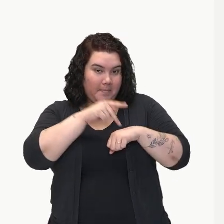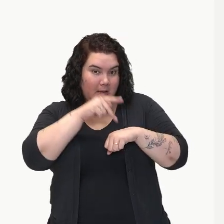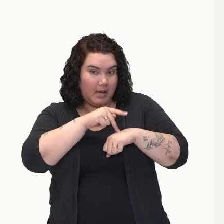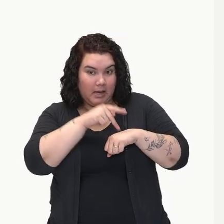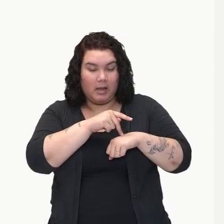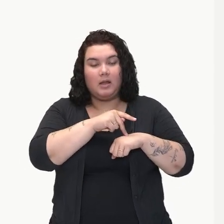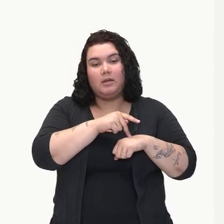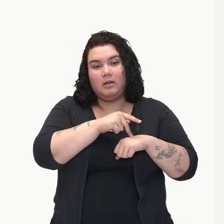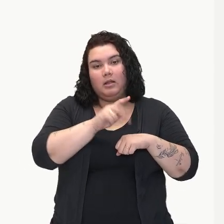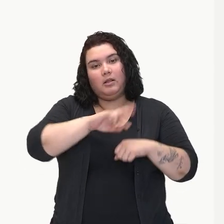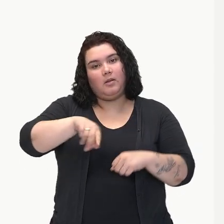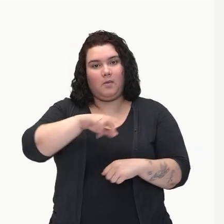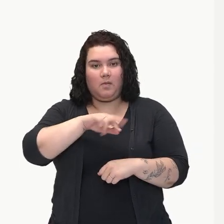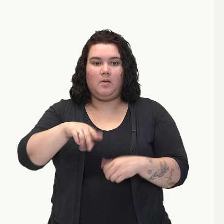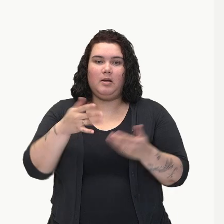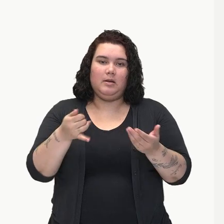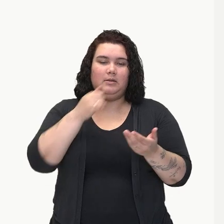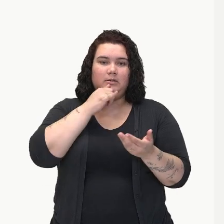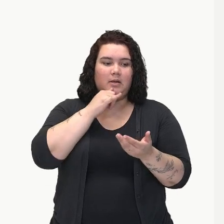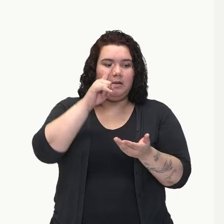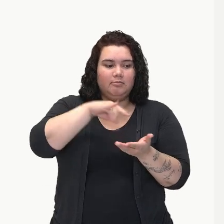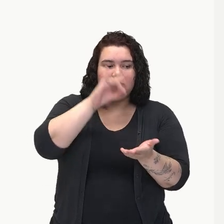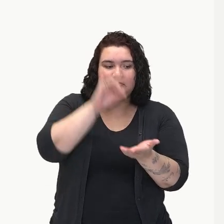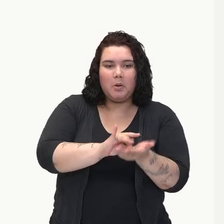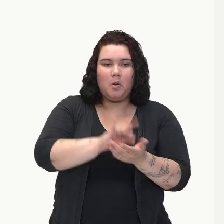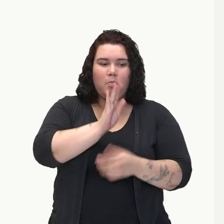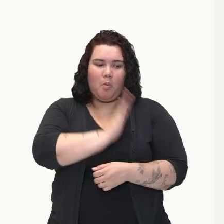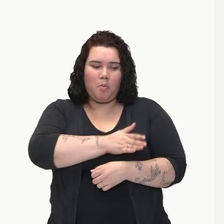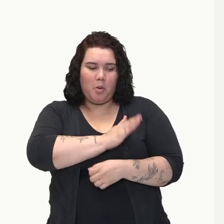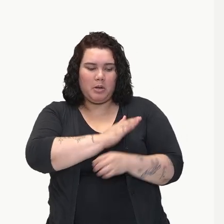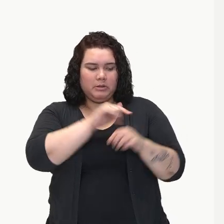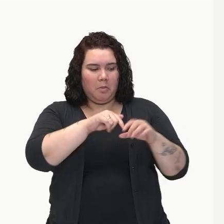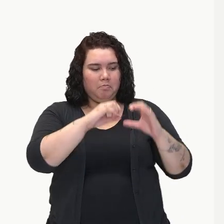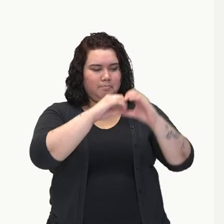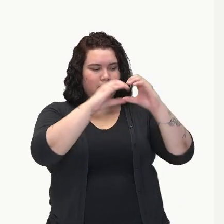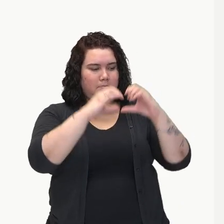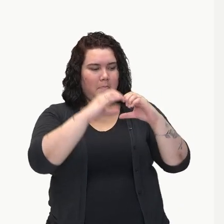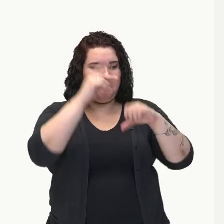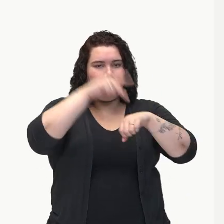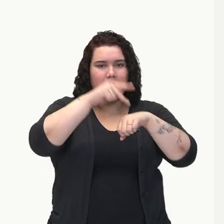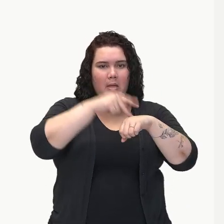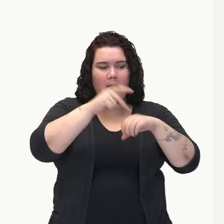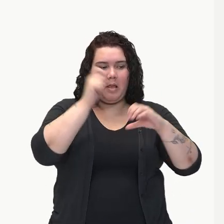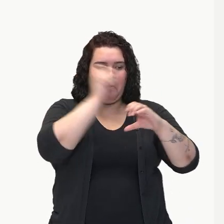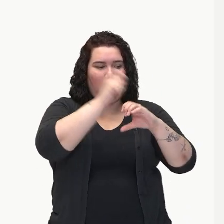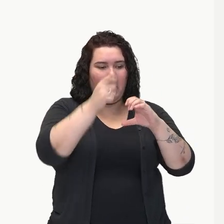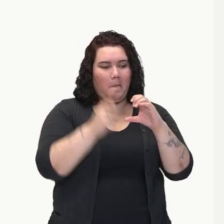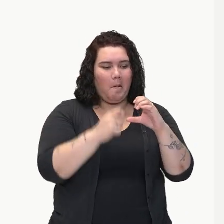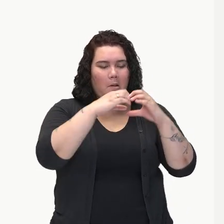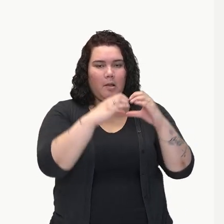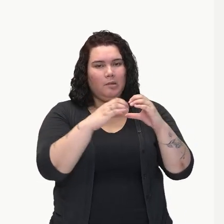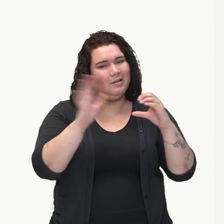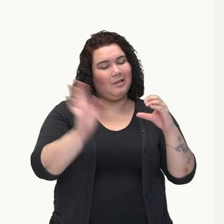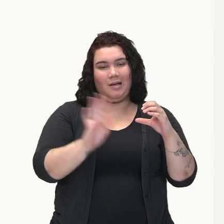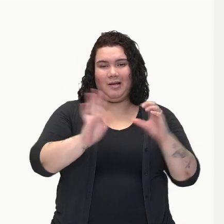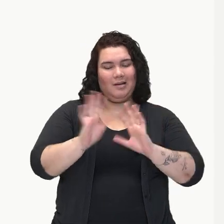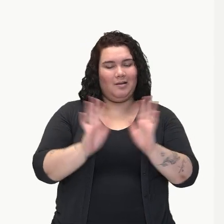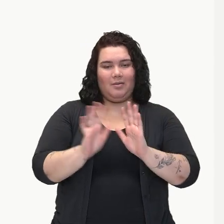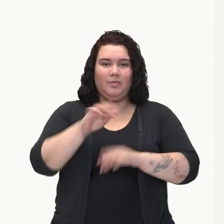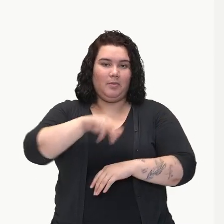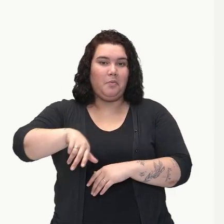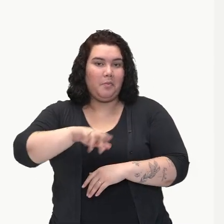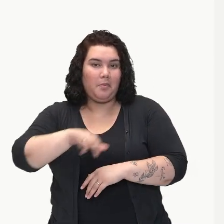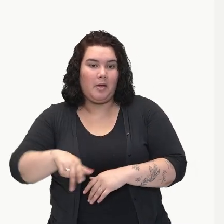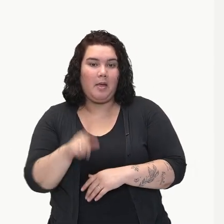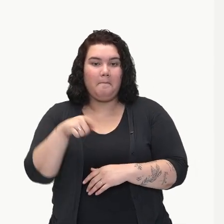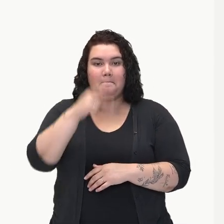estar falando necessariamente como um coração que é feito de pedra. Eu posso estar falando de uma pessoa que, na verdade, não se